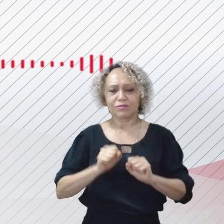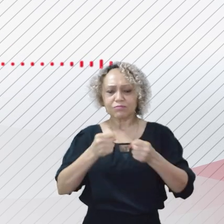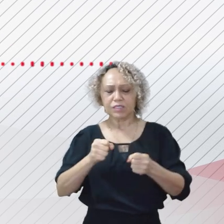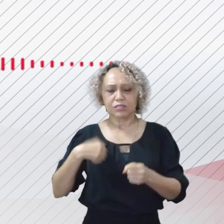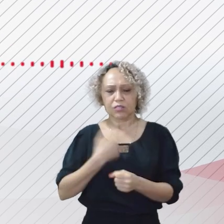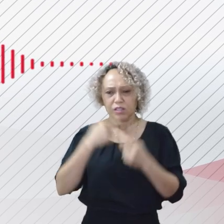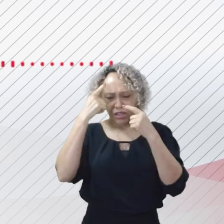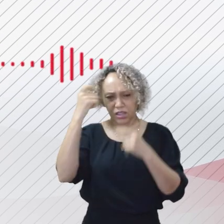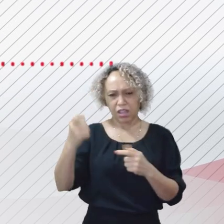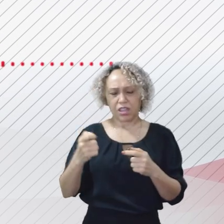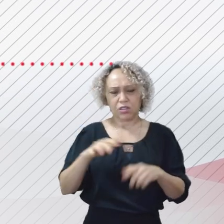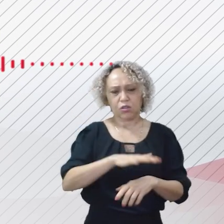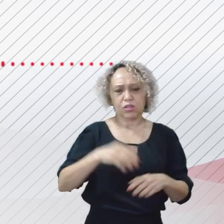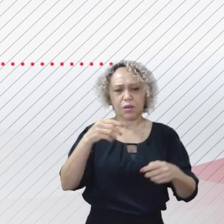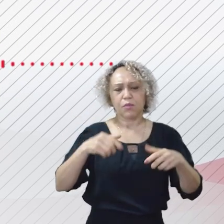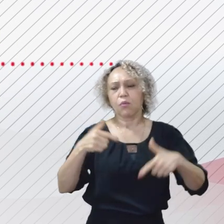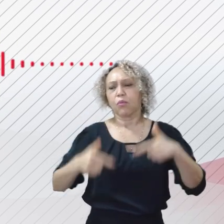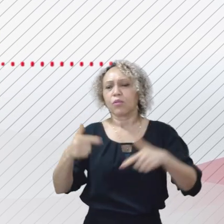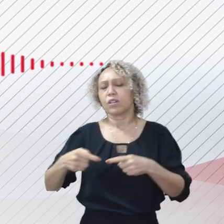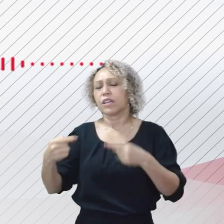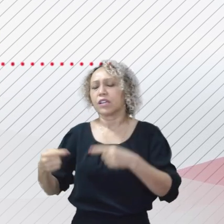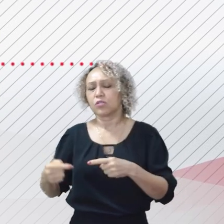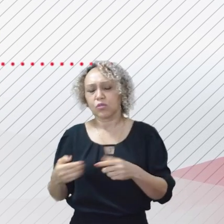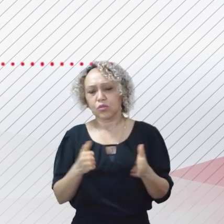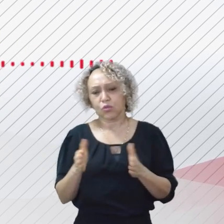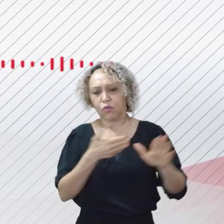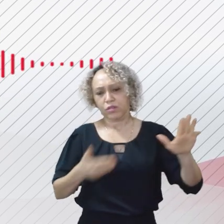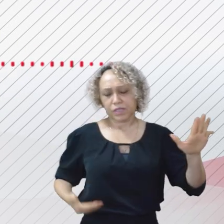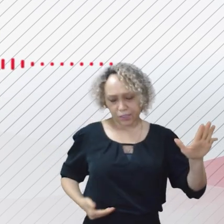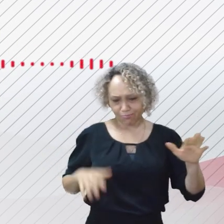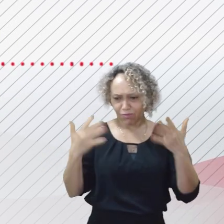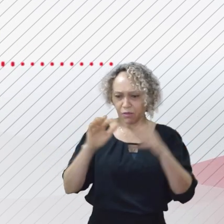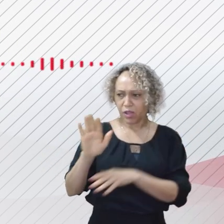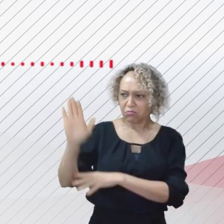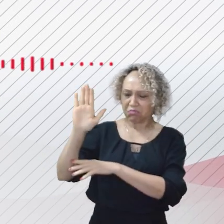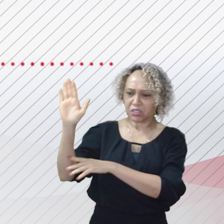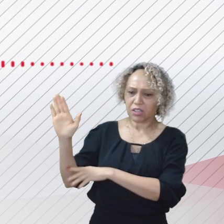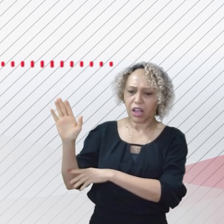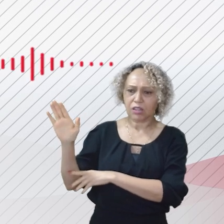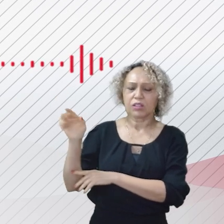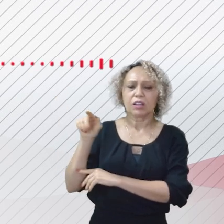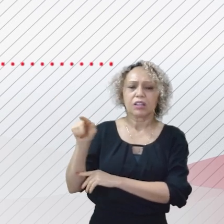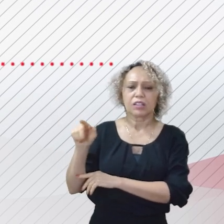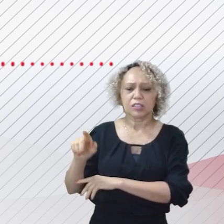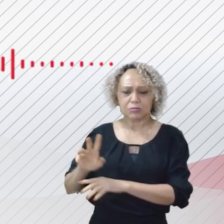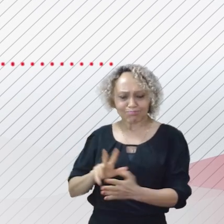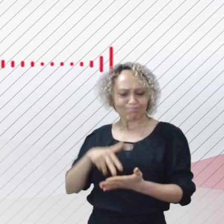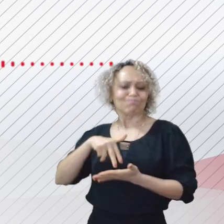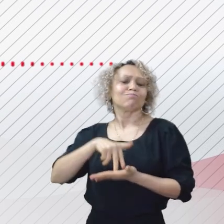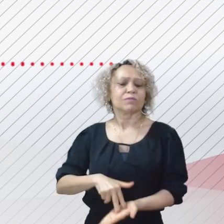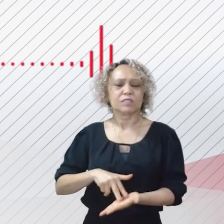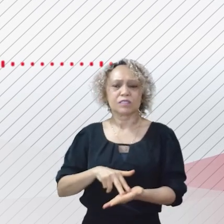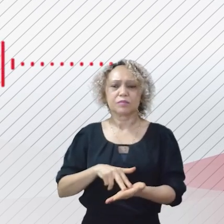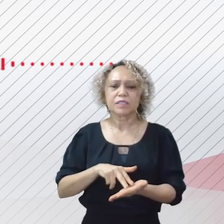outras cidades. Defendemos nossas ideias, nosso campo político e o governo do presidente Lula. Parabéns aos candidatos e